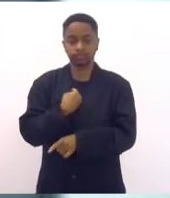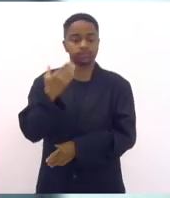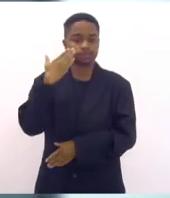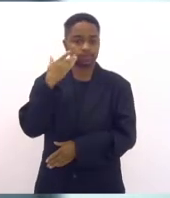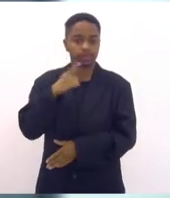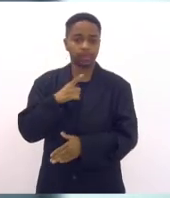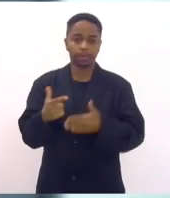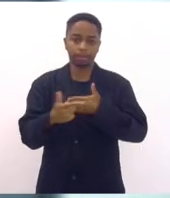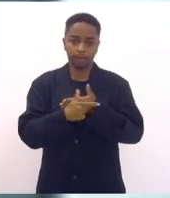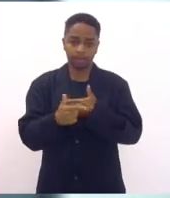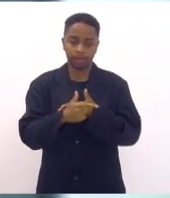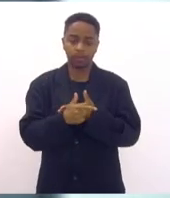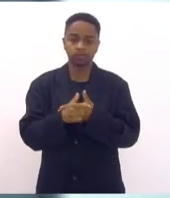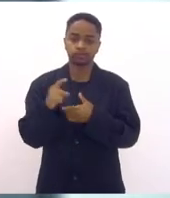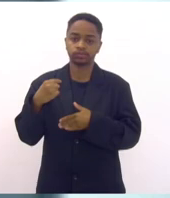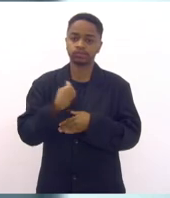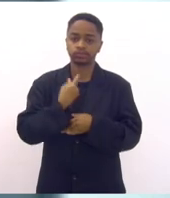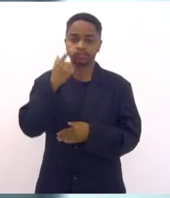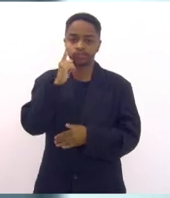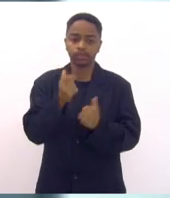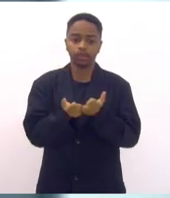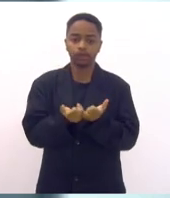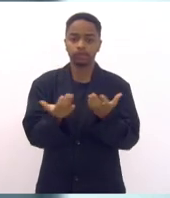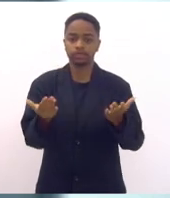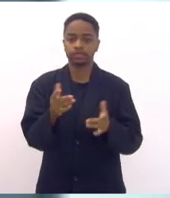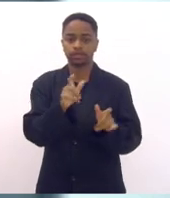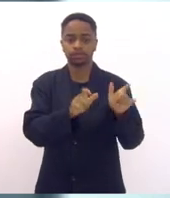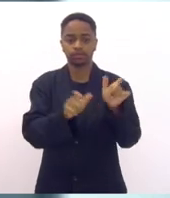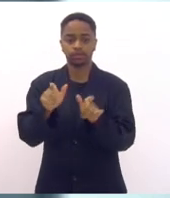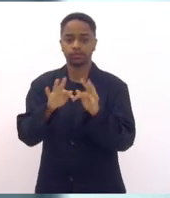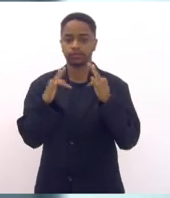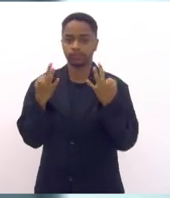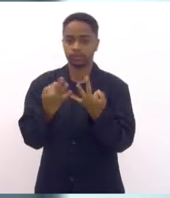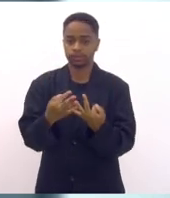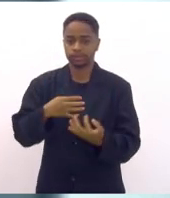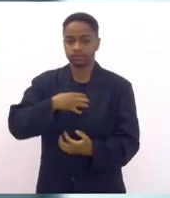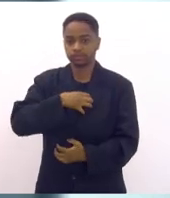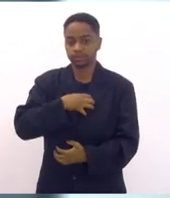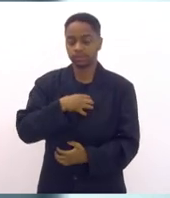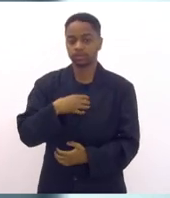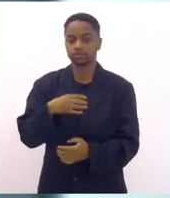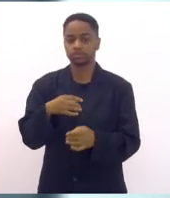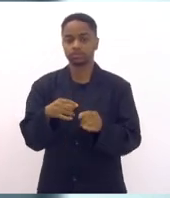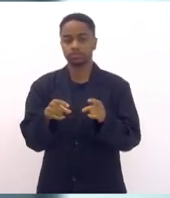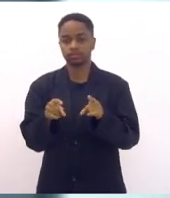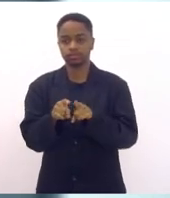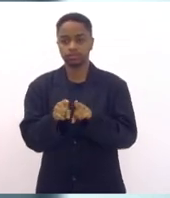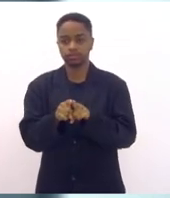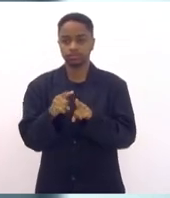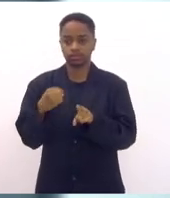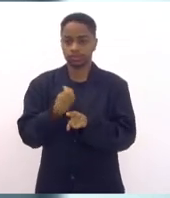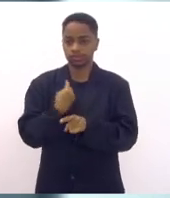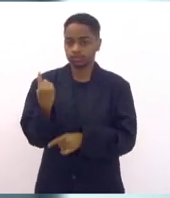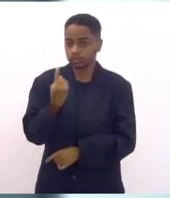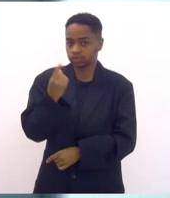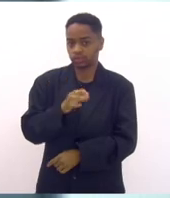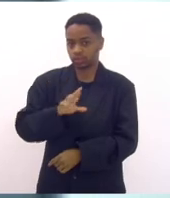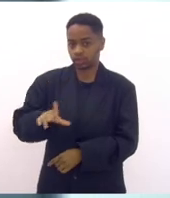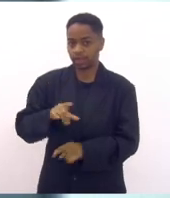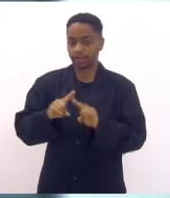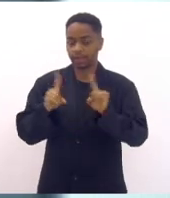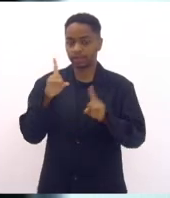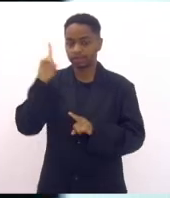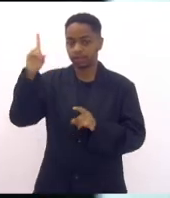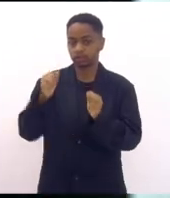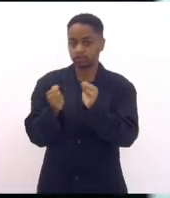para que possamos dar a essas famílias Ah esse sentimento que não estão sozinhas mas Deus está com